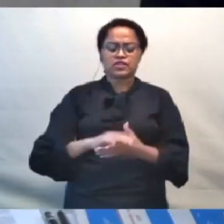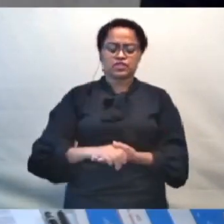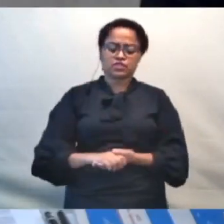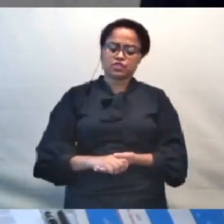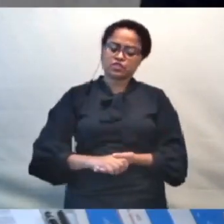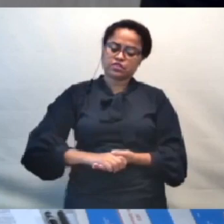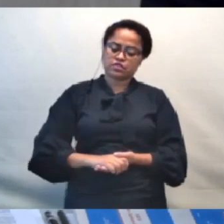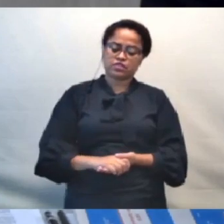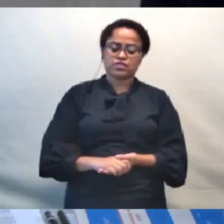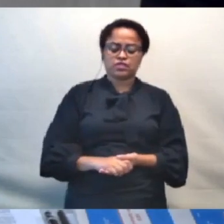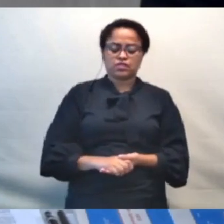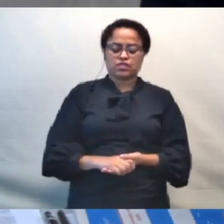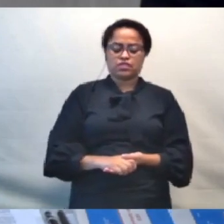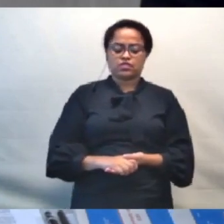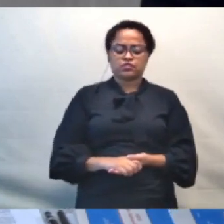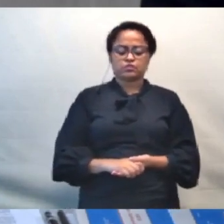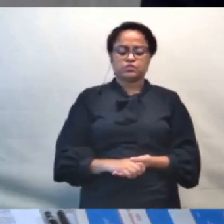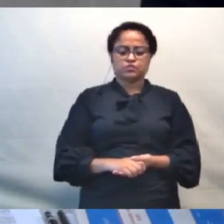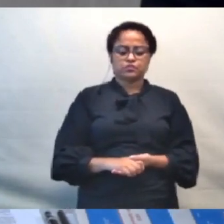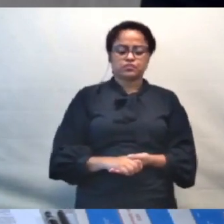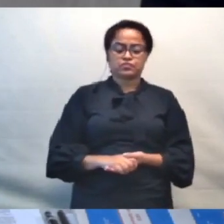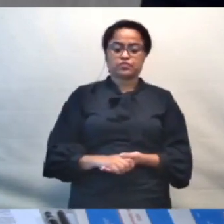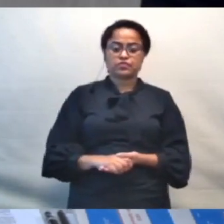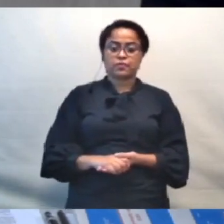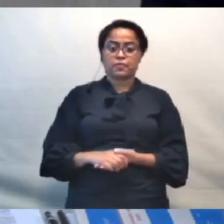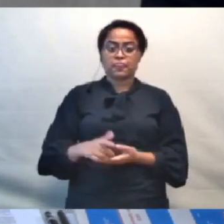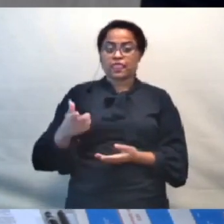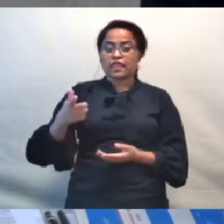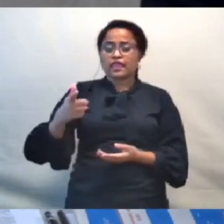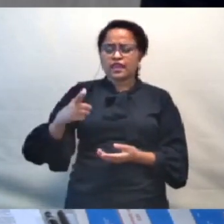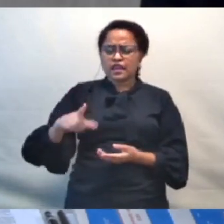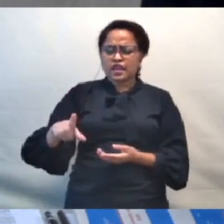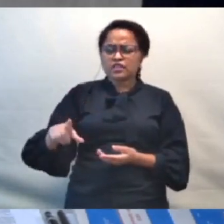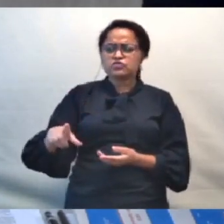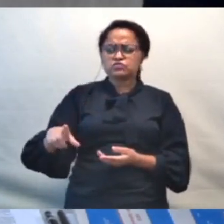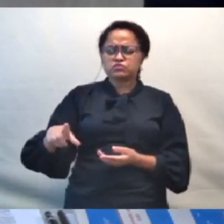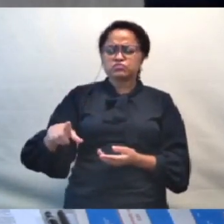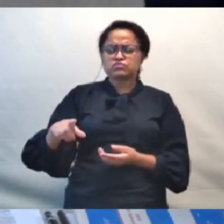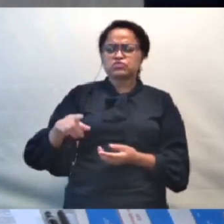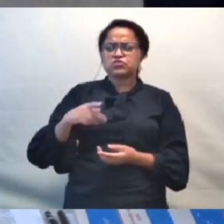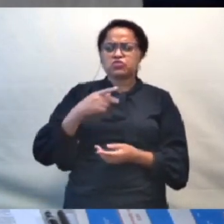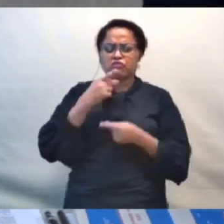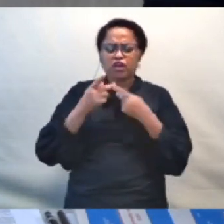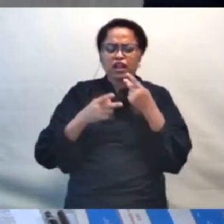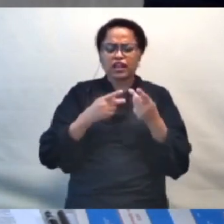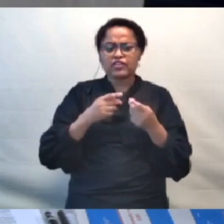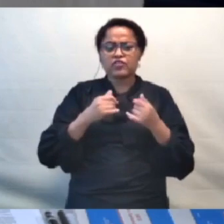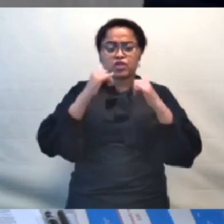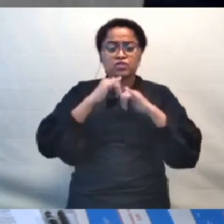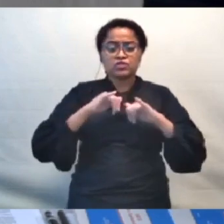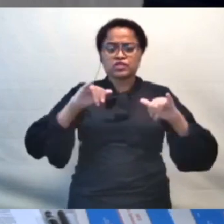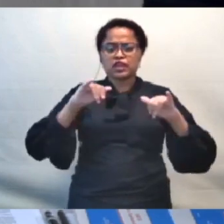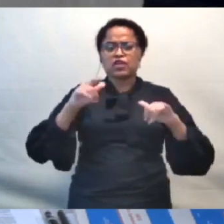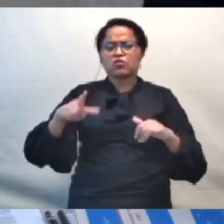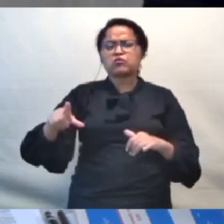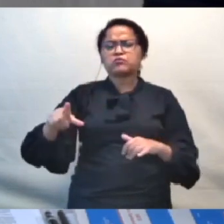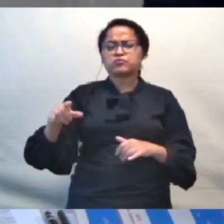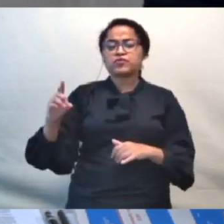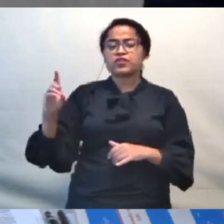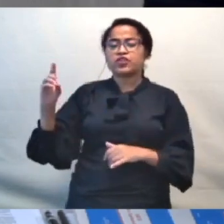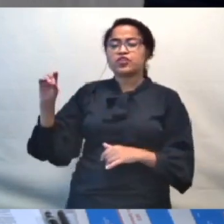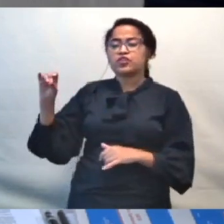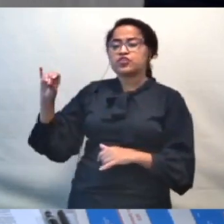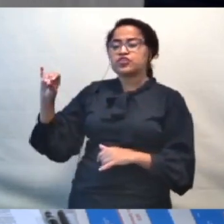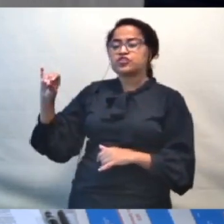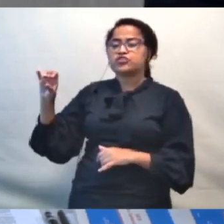Antes que outro fale, deixa eu só anunciar outras pessoas aqui. Nós estamos com o Diego Miranda, nosso professor da Rede Municipal, que está